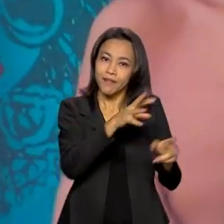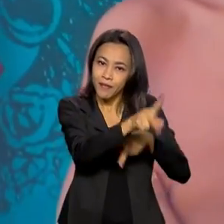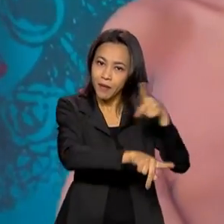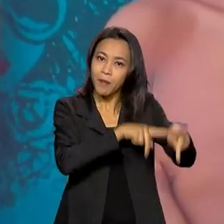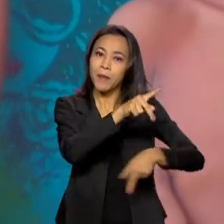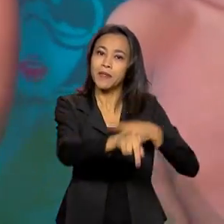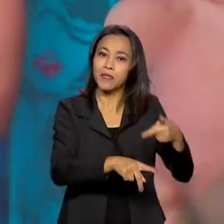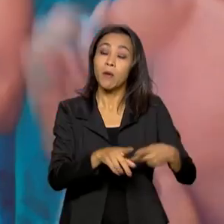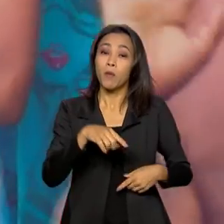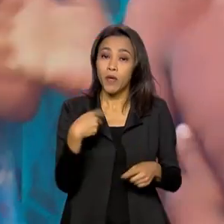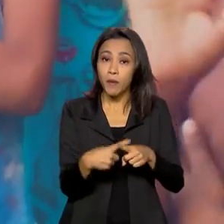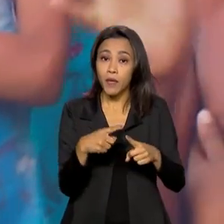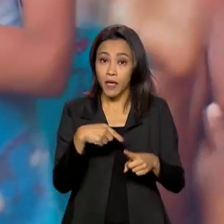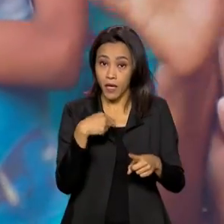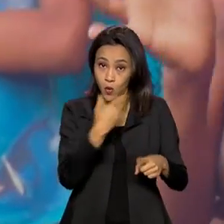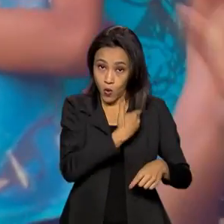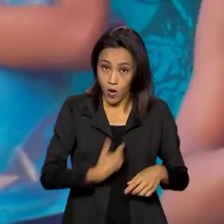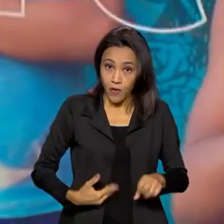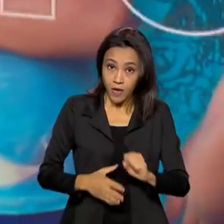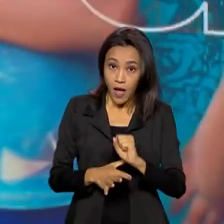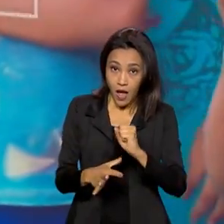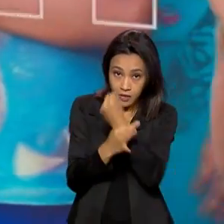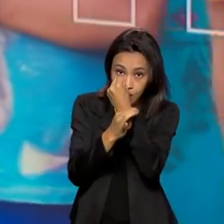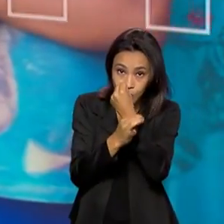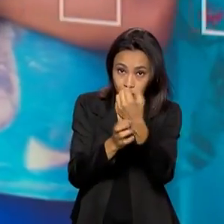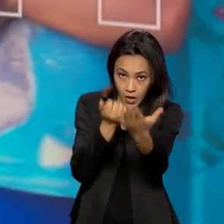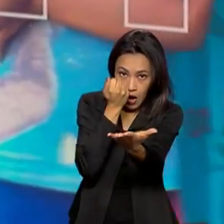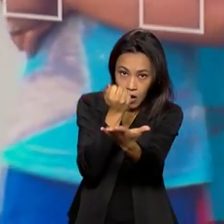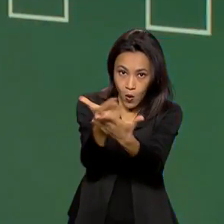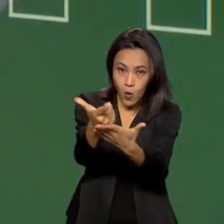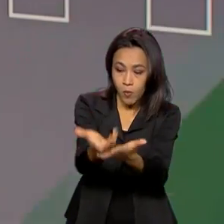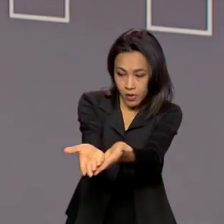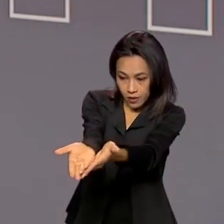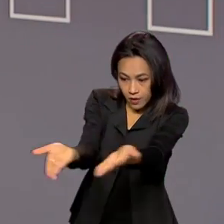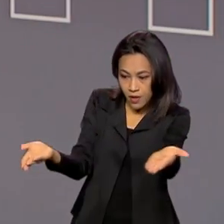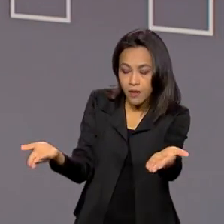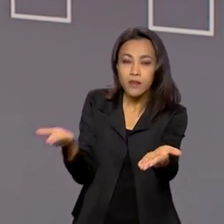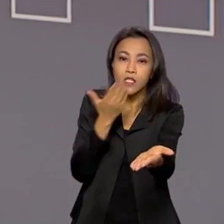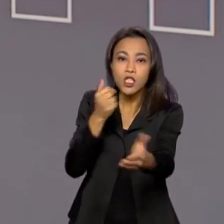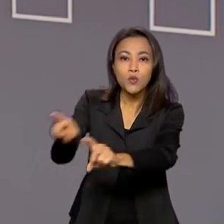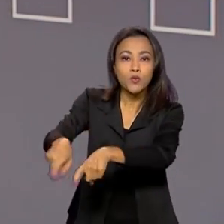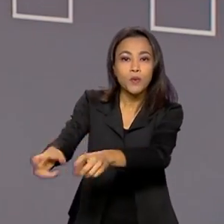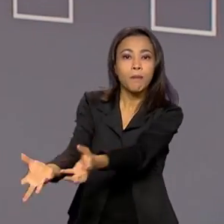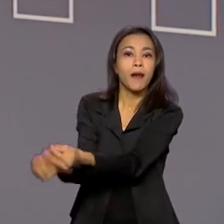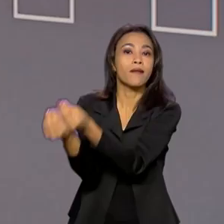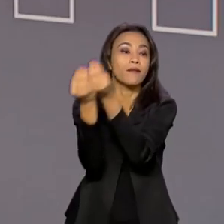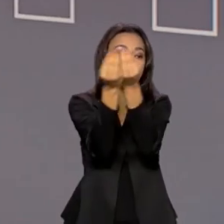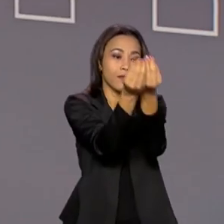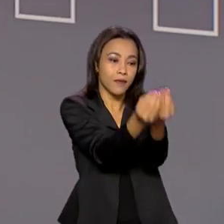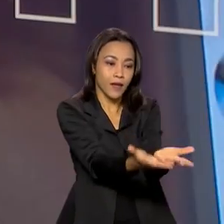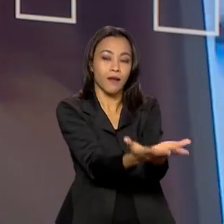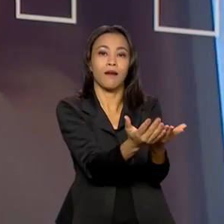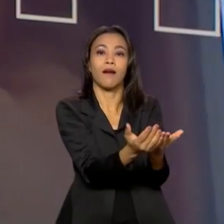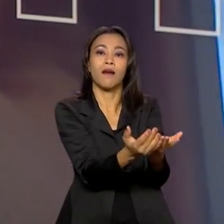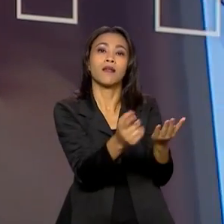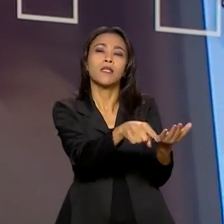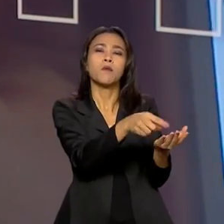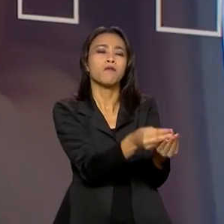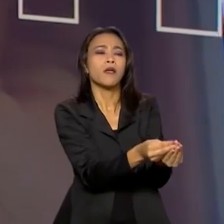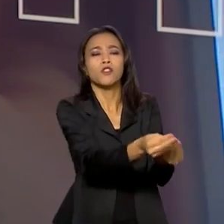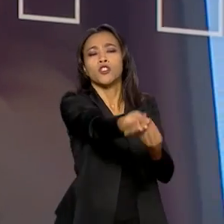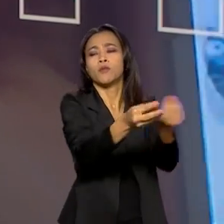gente garante a compra desses produtos Tá certo para fins de entrega a bancos de alimentos e a partir dali vai paraa merenda